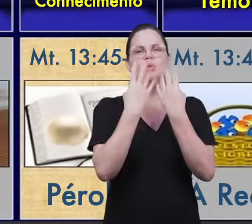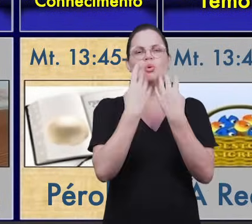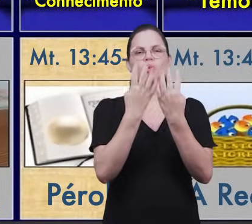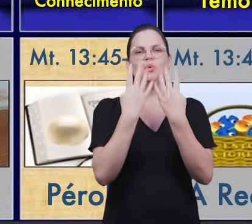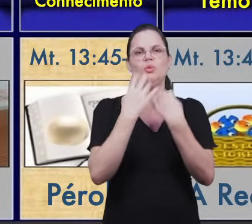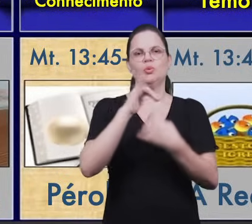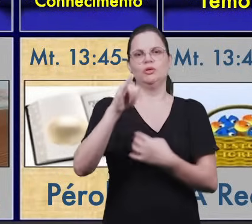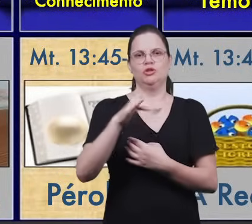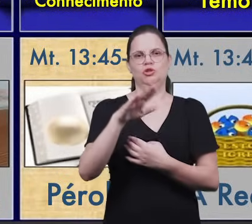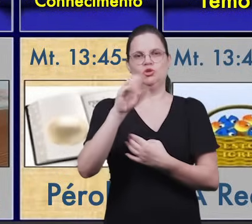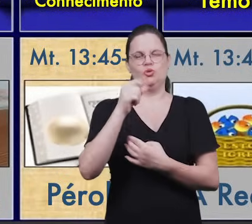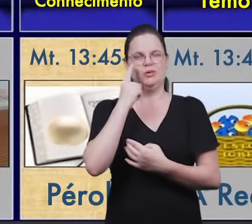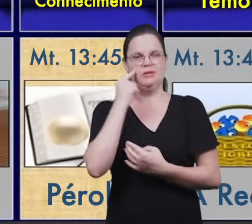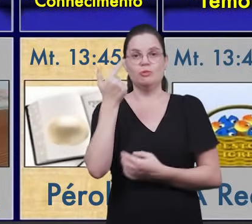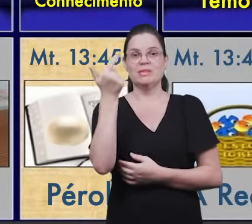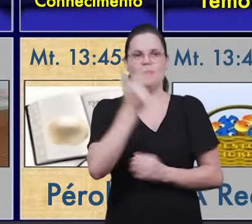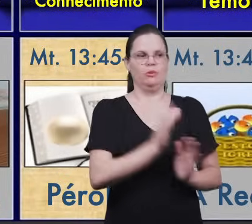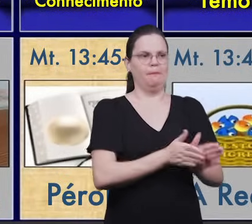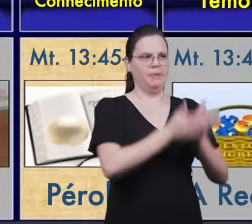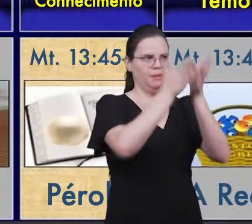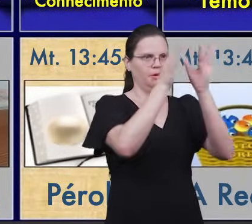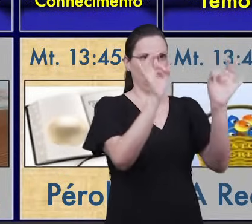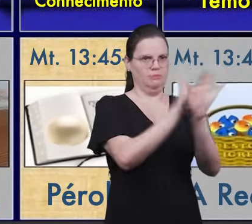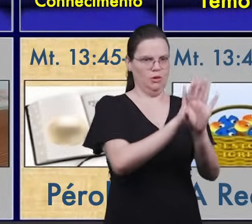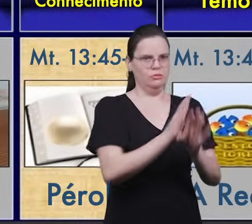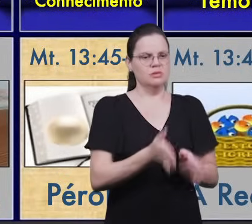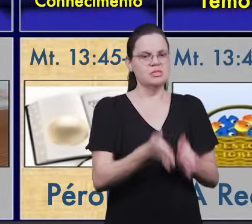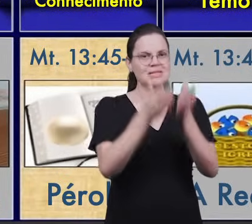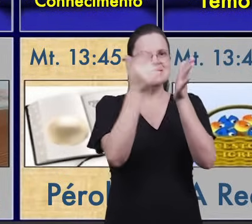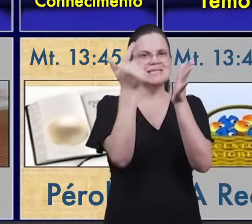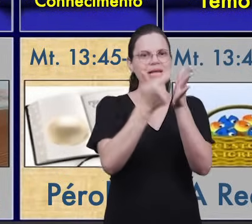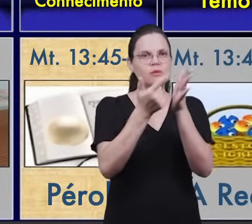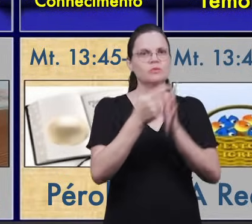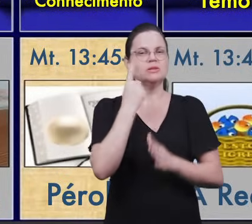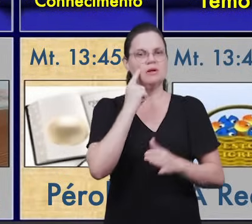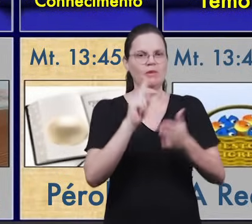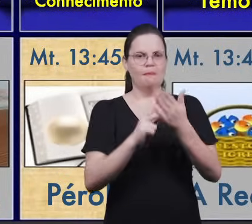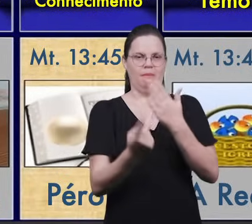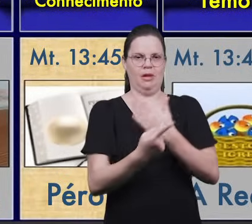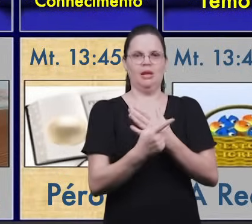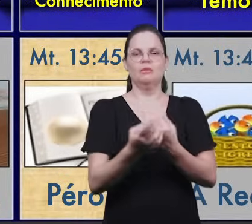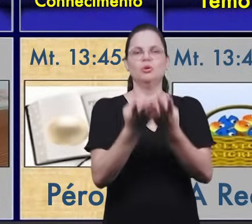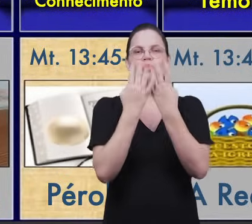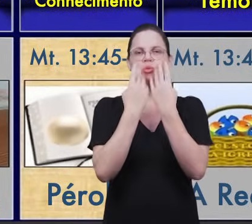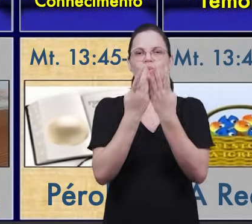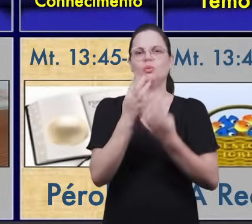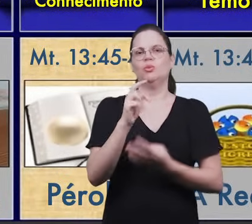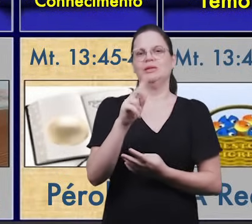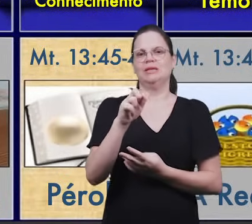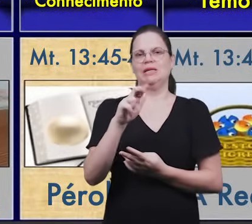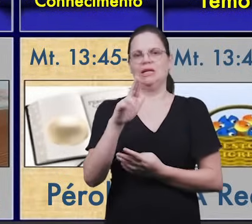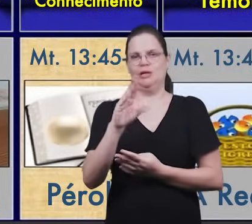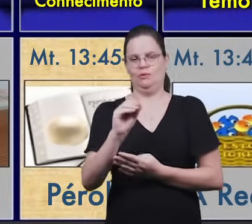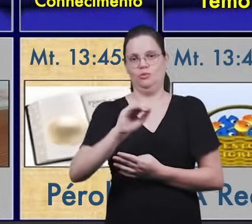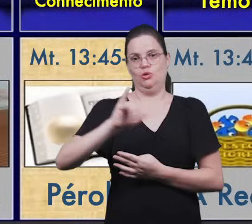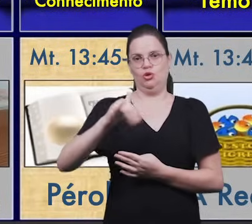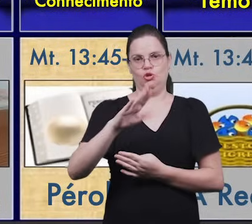no segundo quadro, nós vemos lá embaixo, nós temos a parábola do trigo e do joio, Mateus